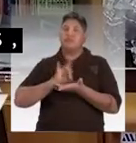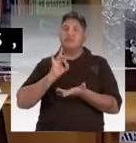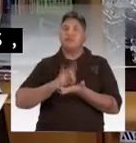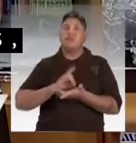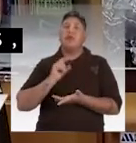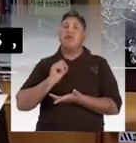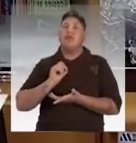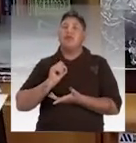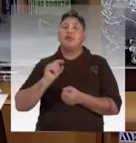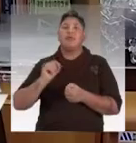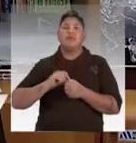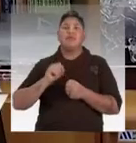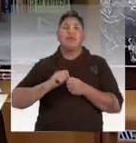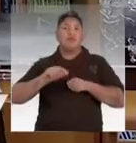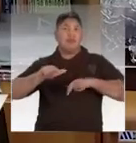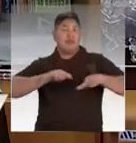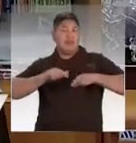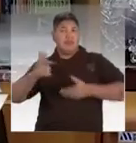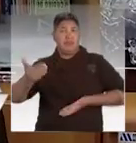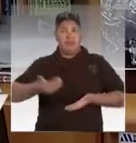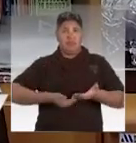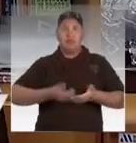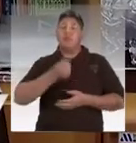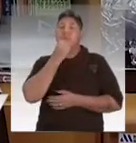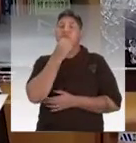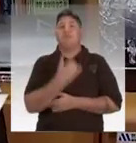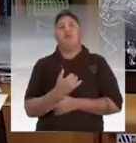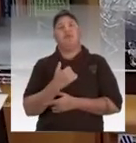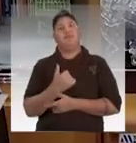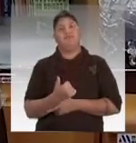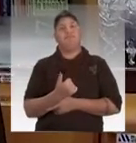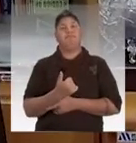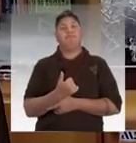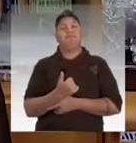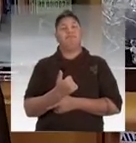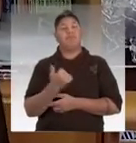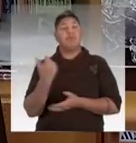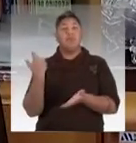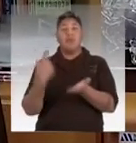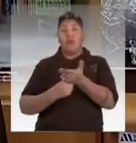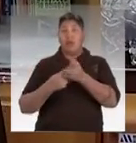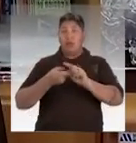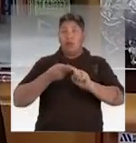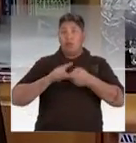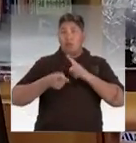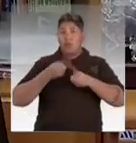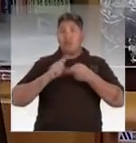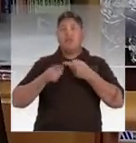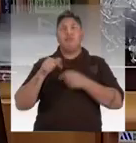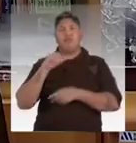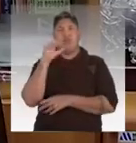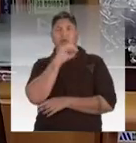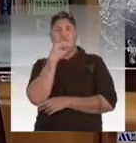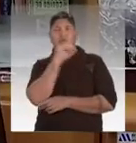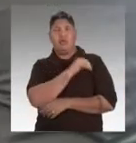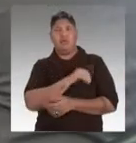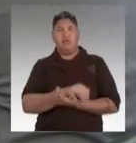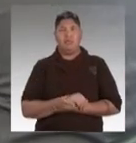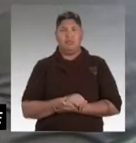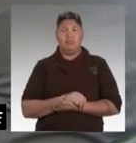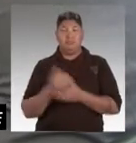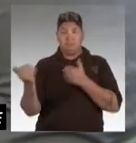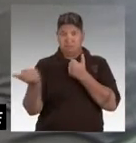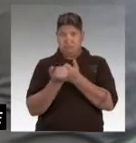das contas, é fazer com que o trabalhador seja o maior beneficiário. E a conciliação promove isso de uma forma mais rápida.